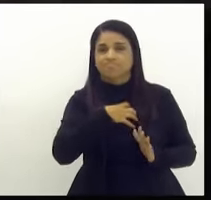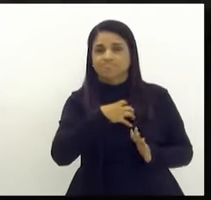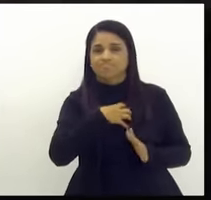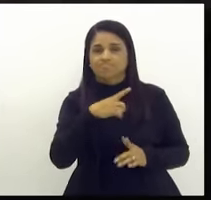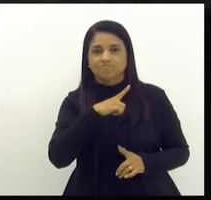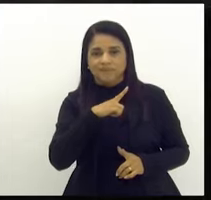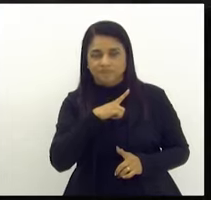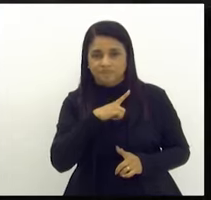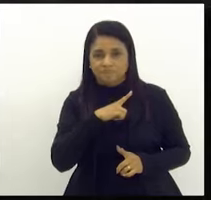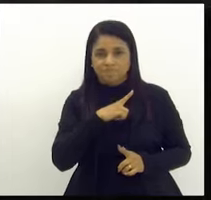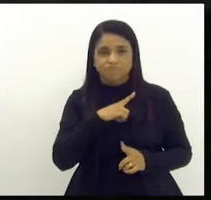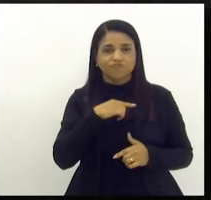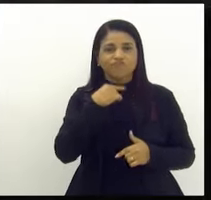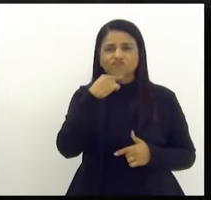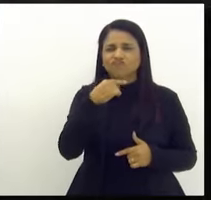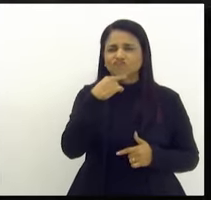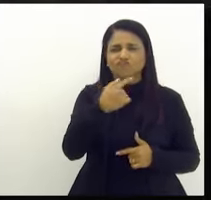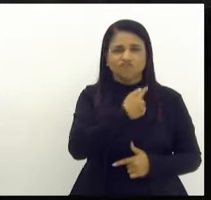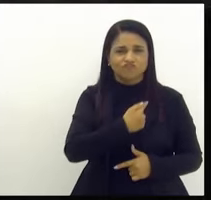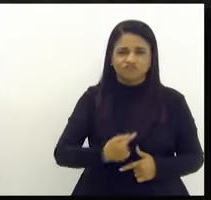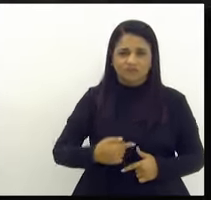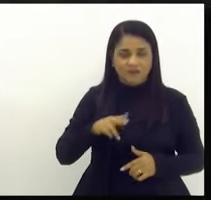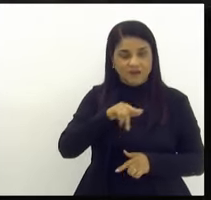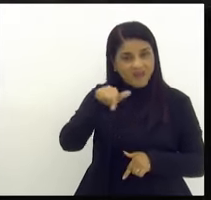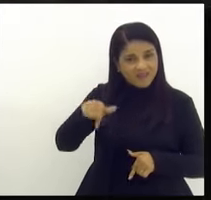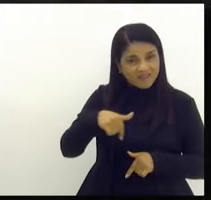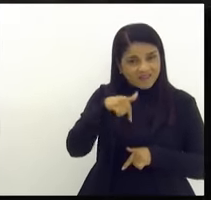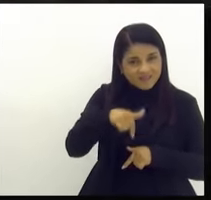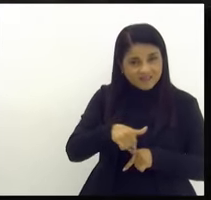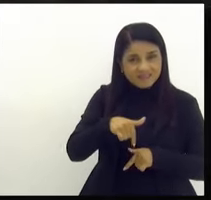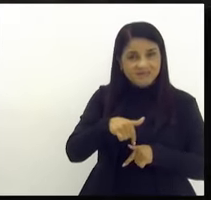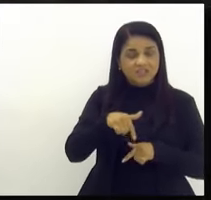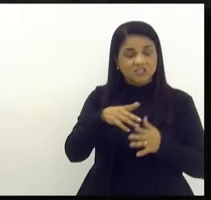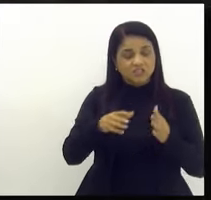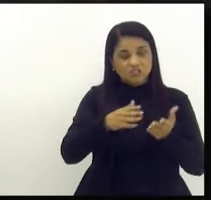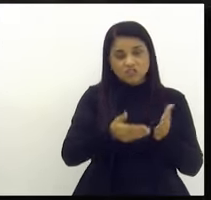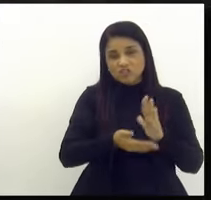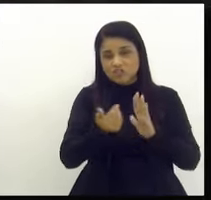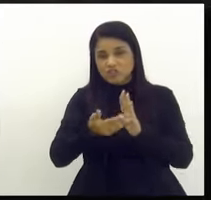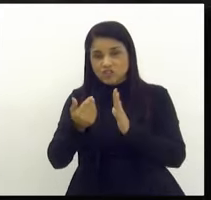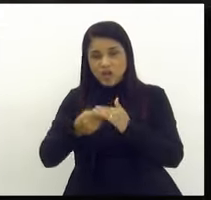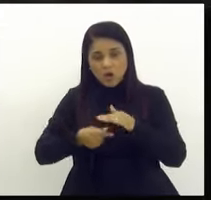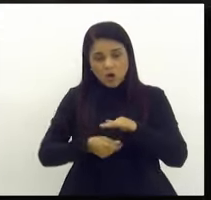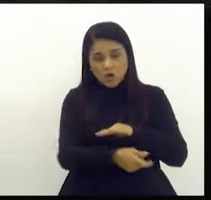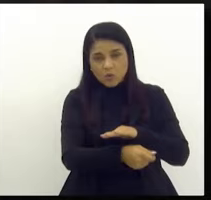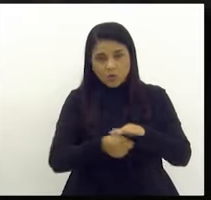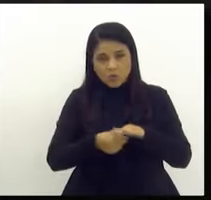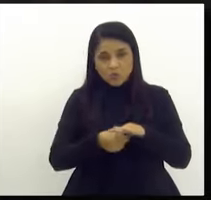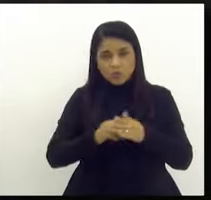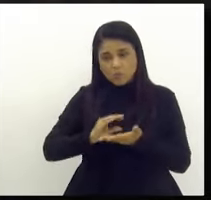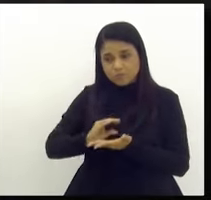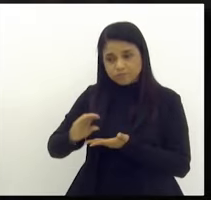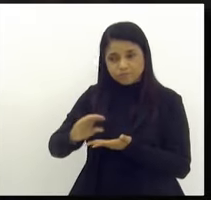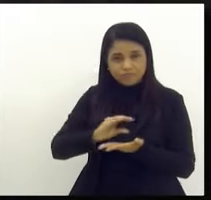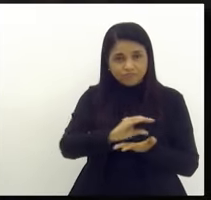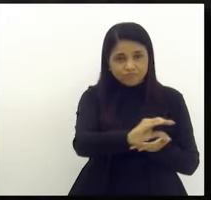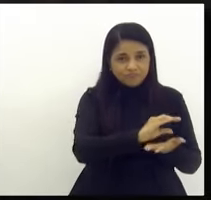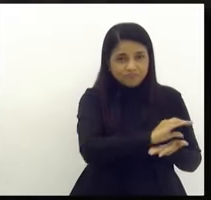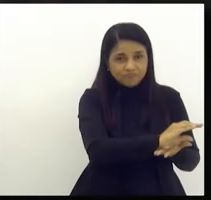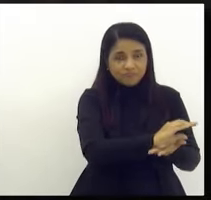adianta o governador vir aqui e tirar os recursos dos Fundos das Fundações e das